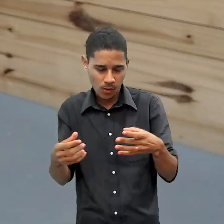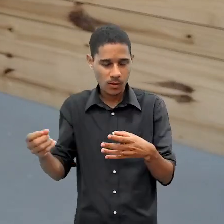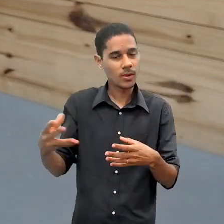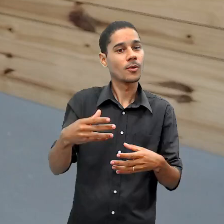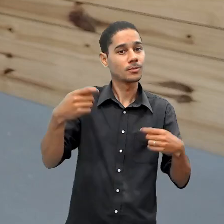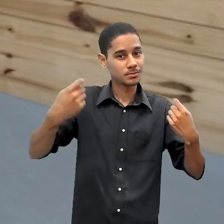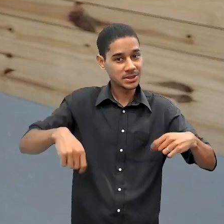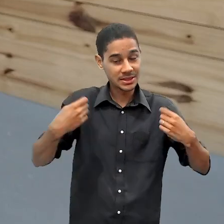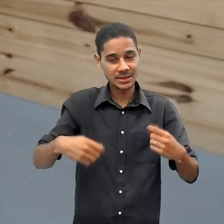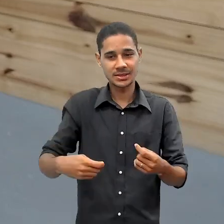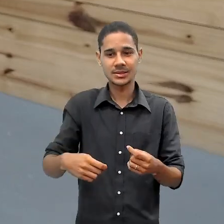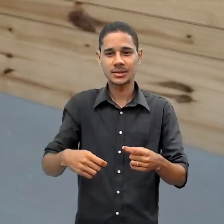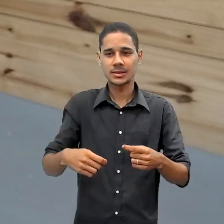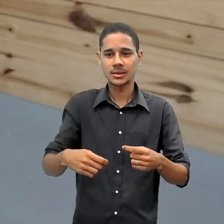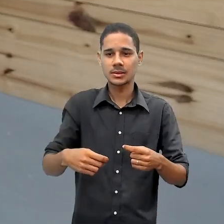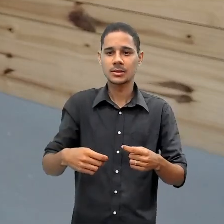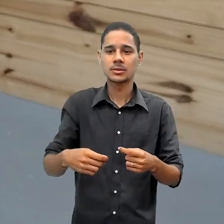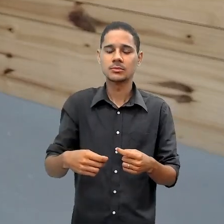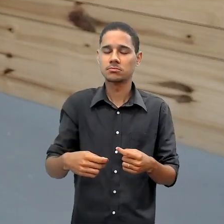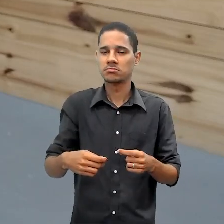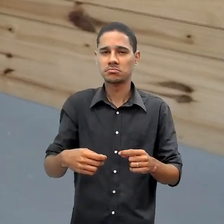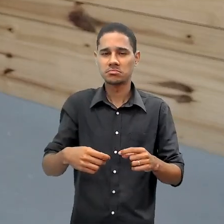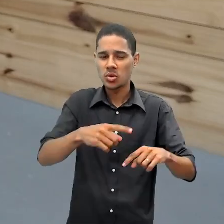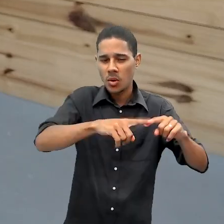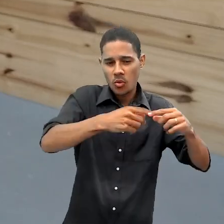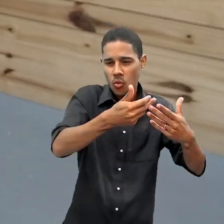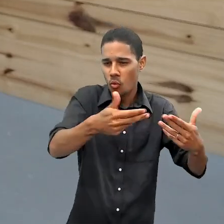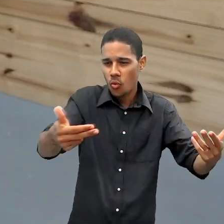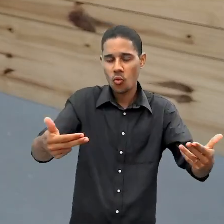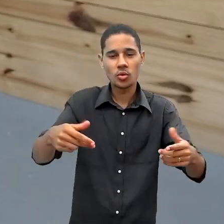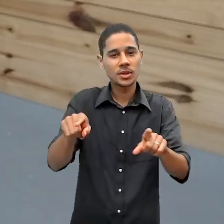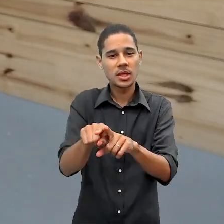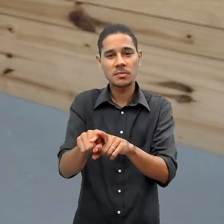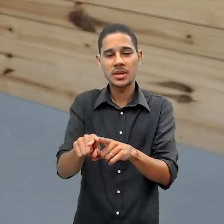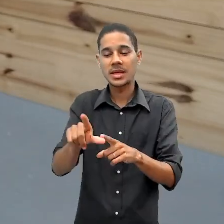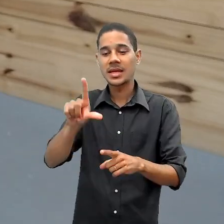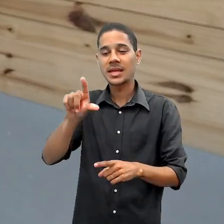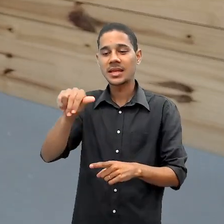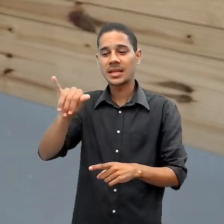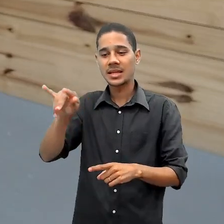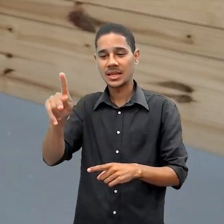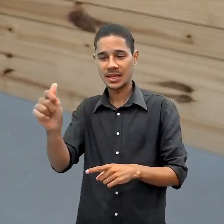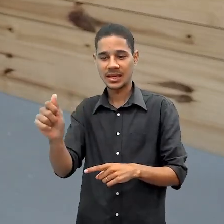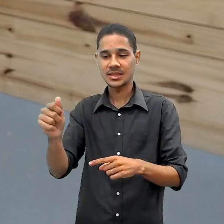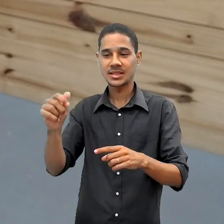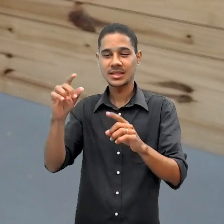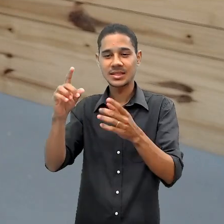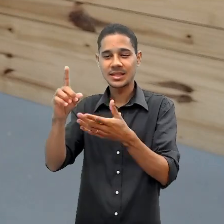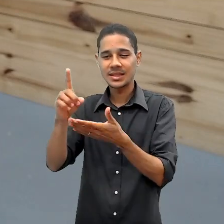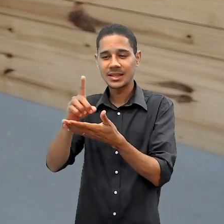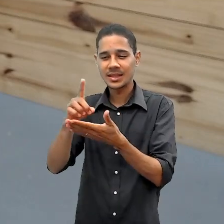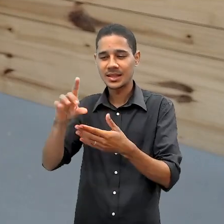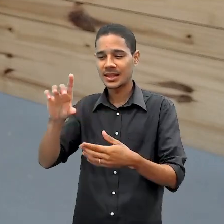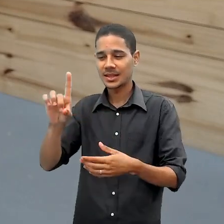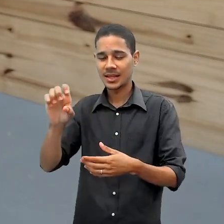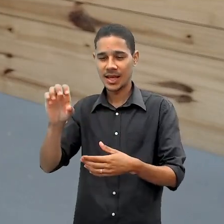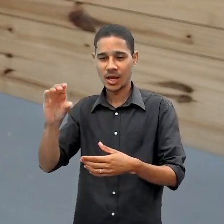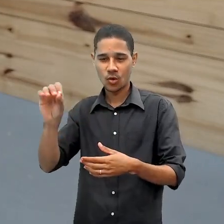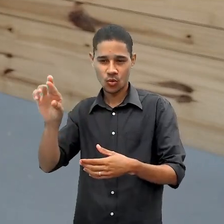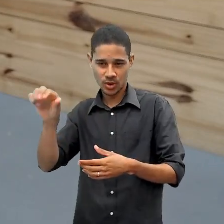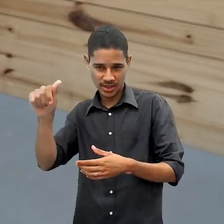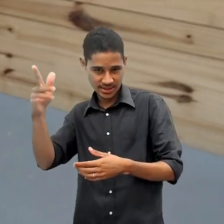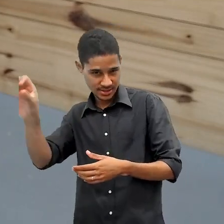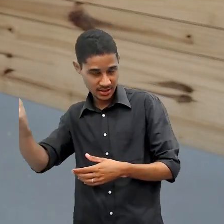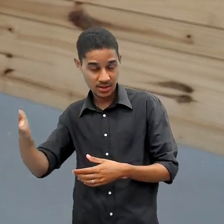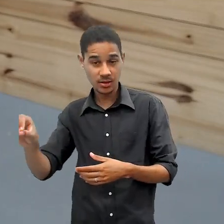nas novas linhas, né, de decoração que acontecem a cada ano, né? E você precisa saber,